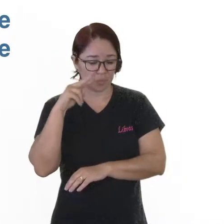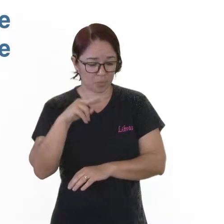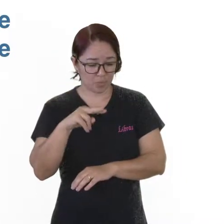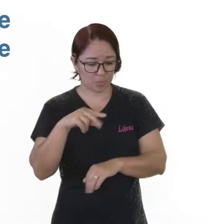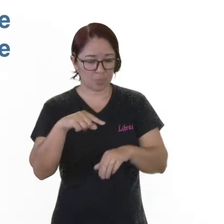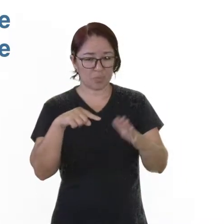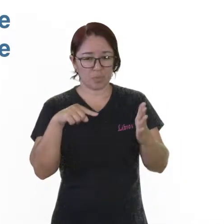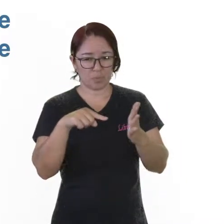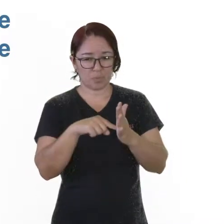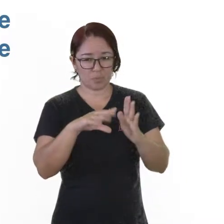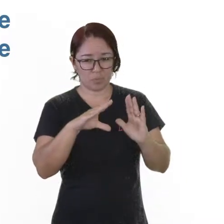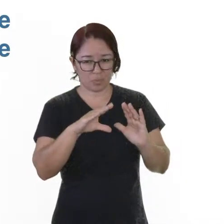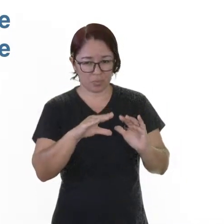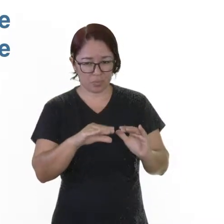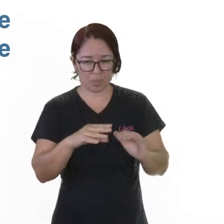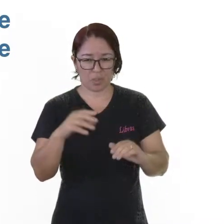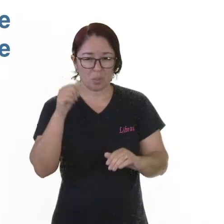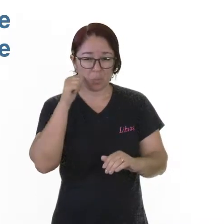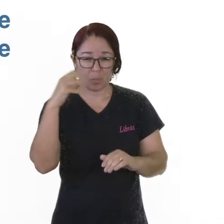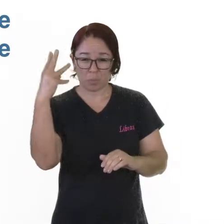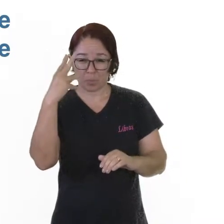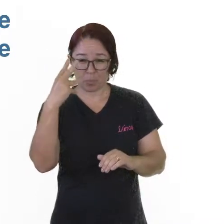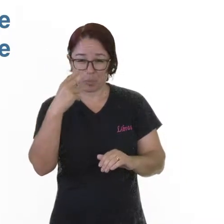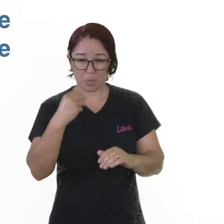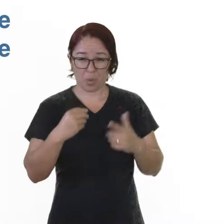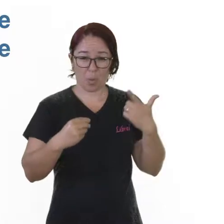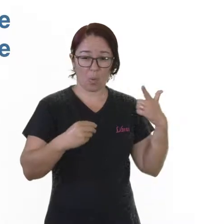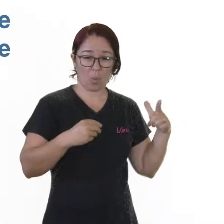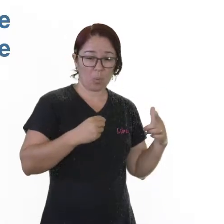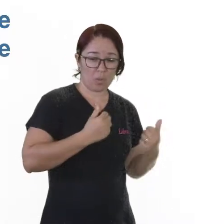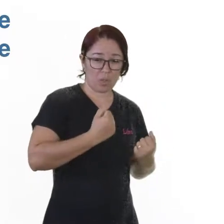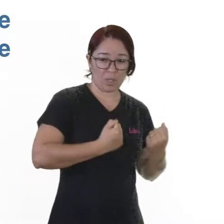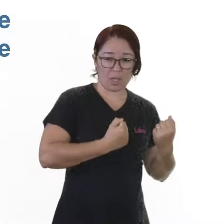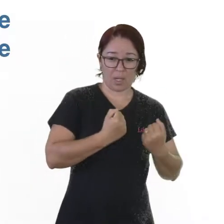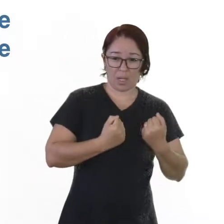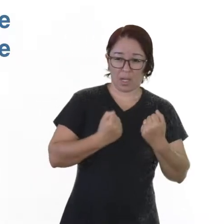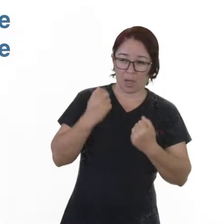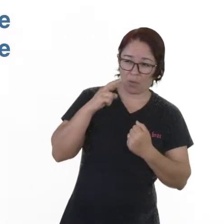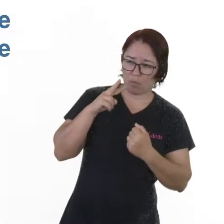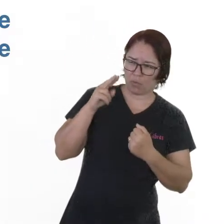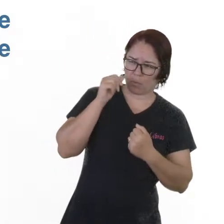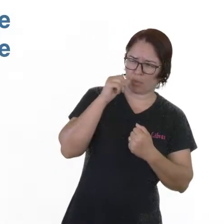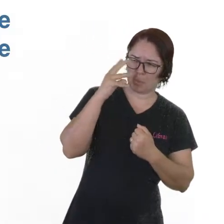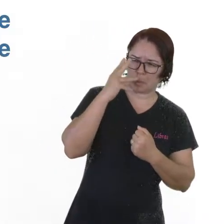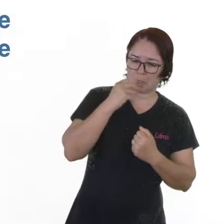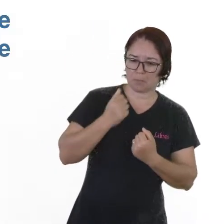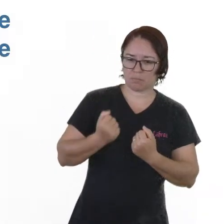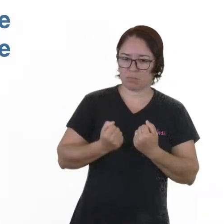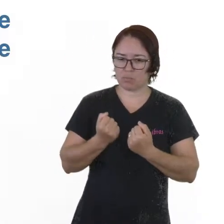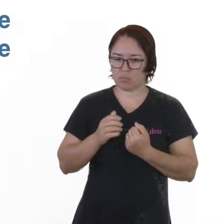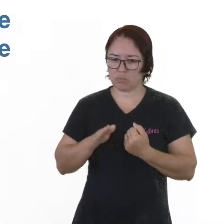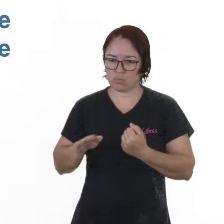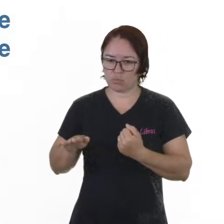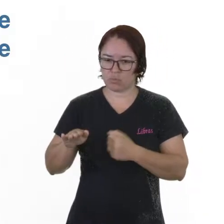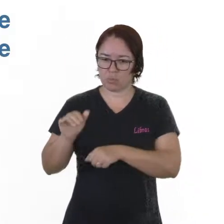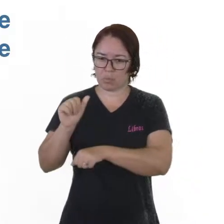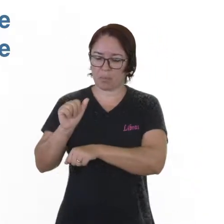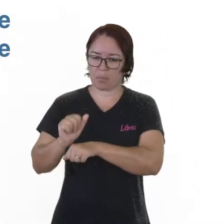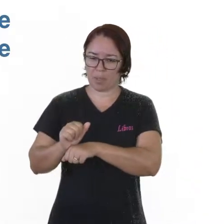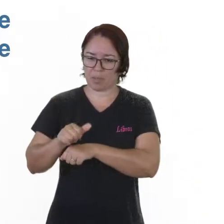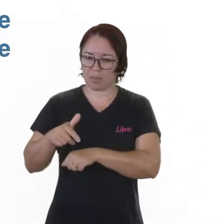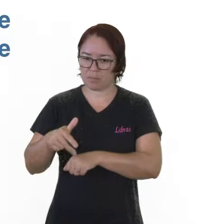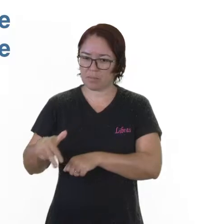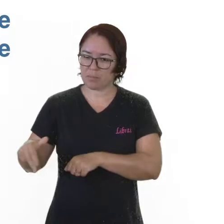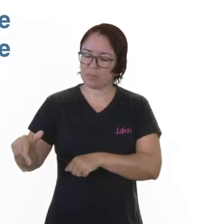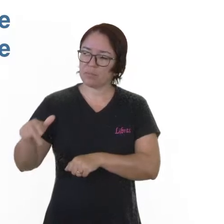atrás parou outro carro e dele desceu um homem dizendo: "Pode deixar, eu